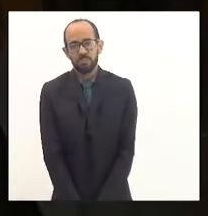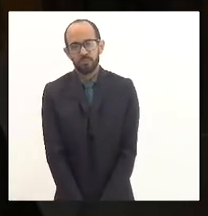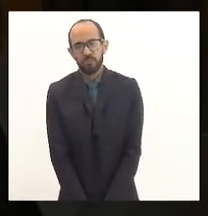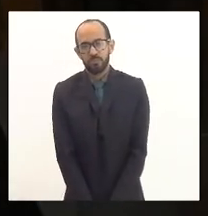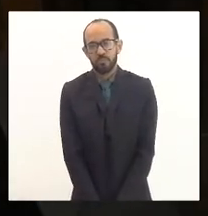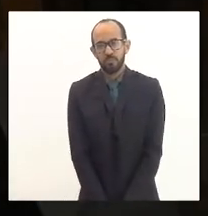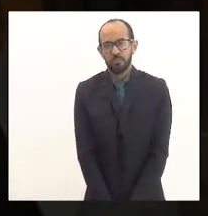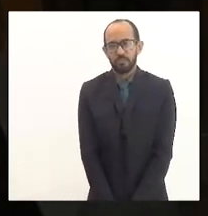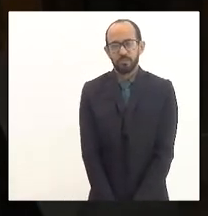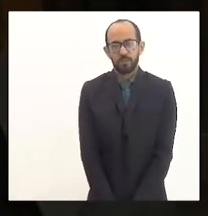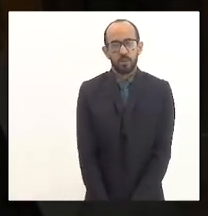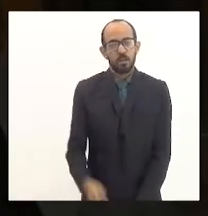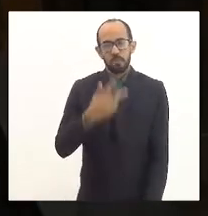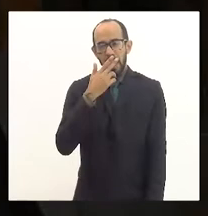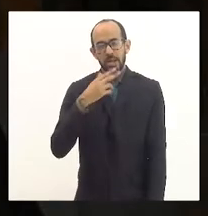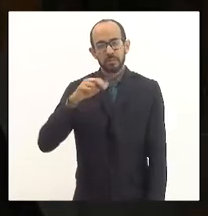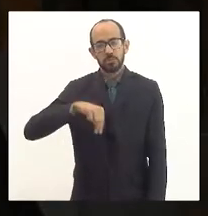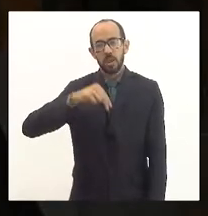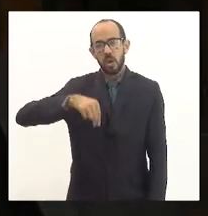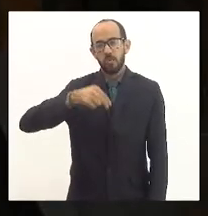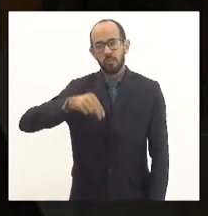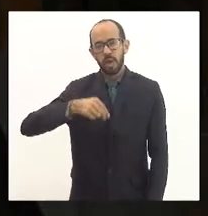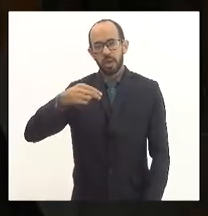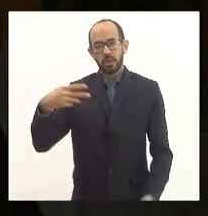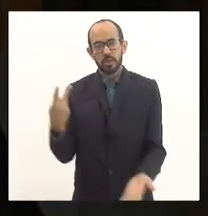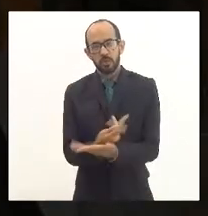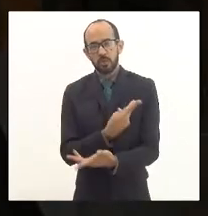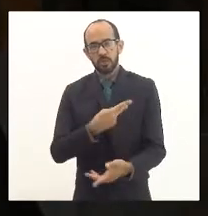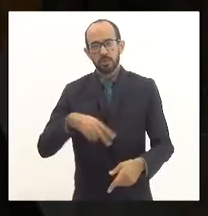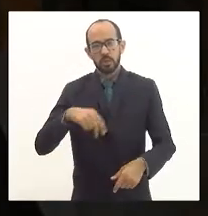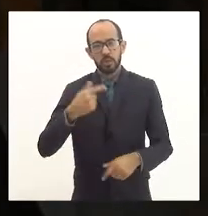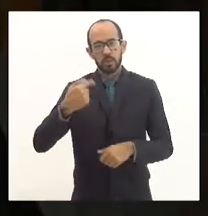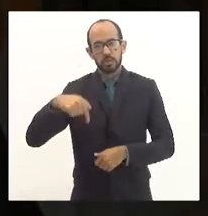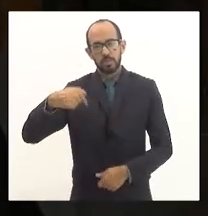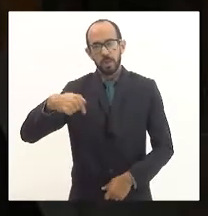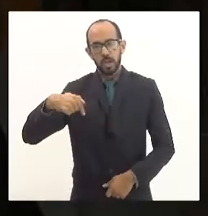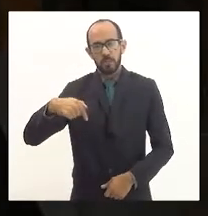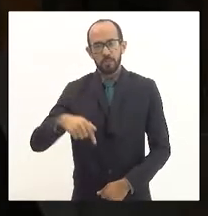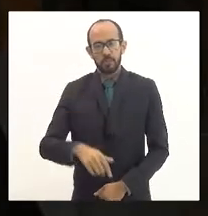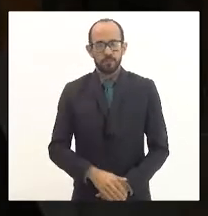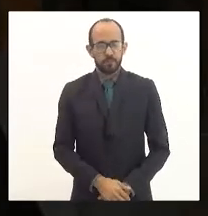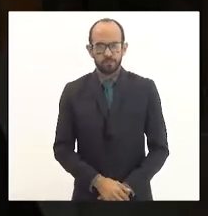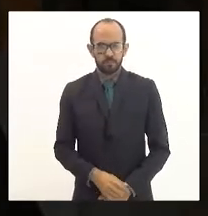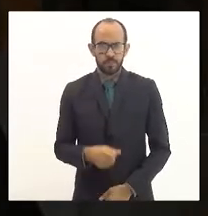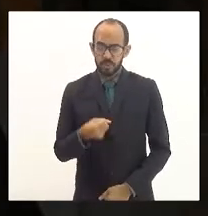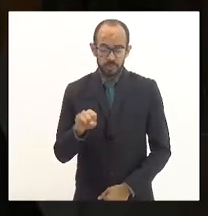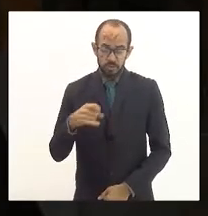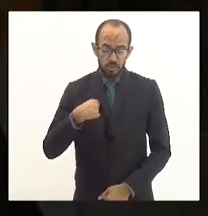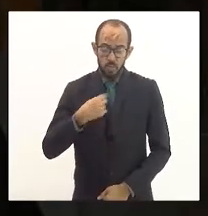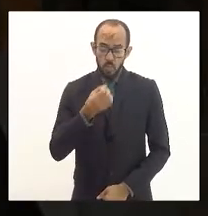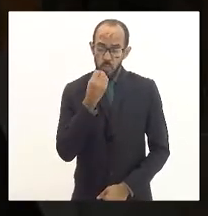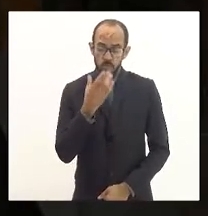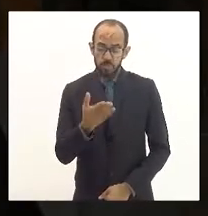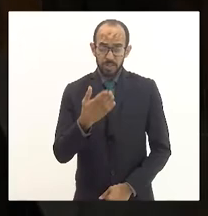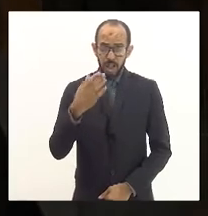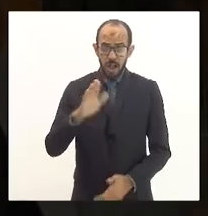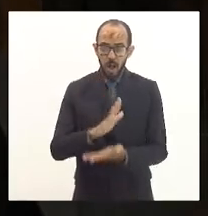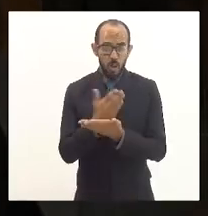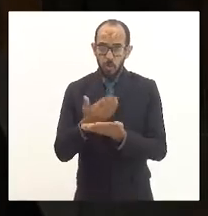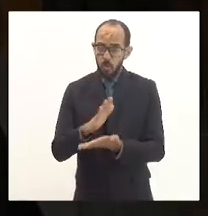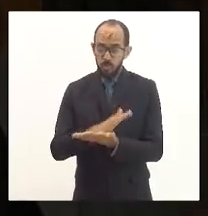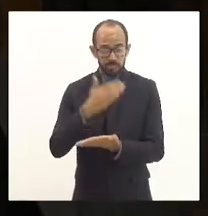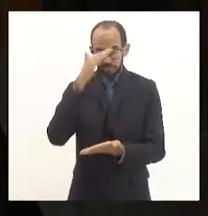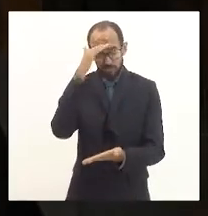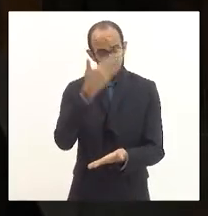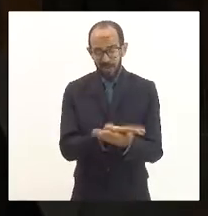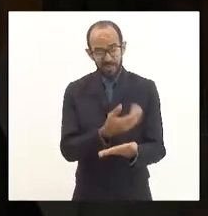é uma novela O que acontece naquele município Não contando aqui eu acho que você pode acreditar